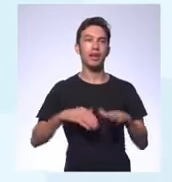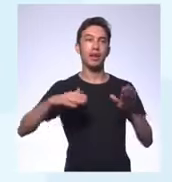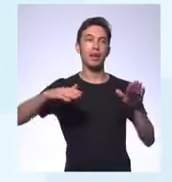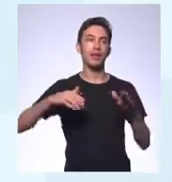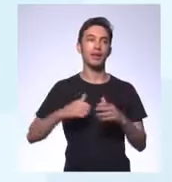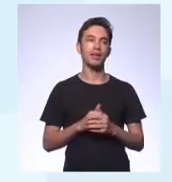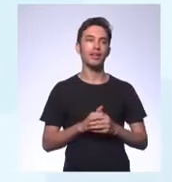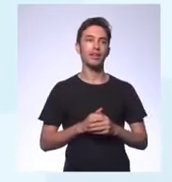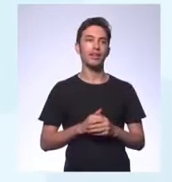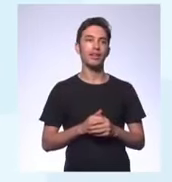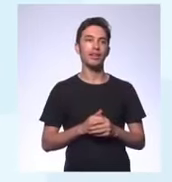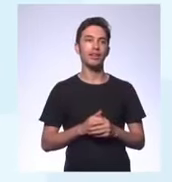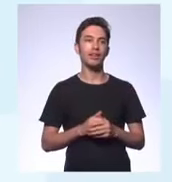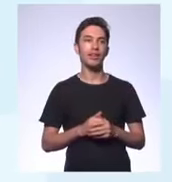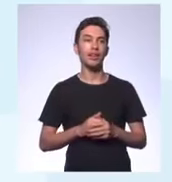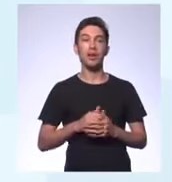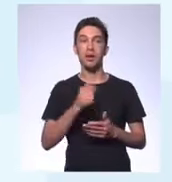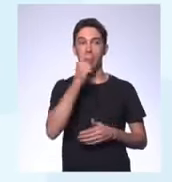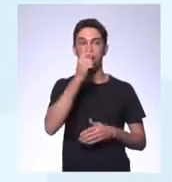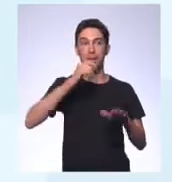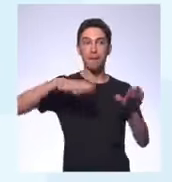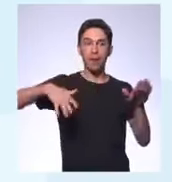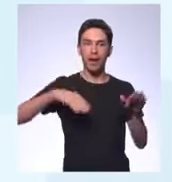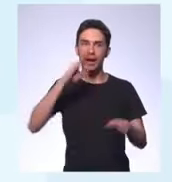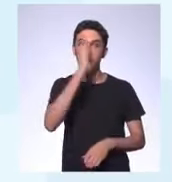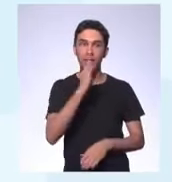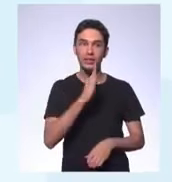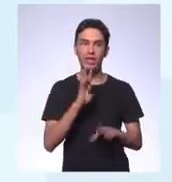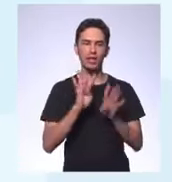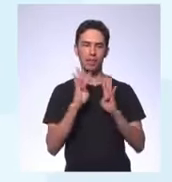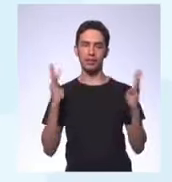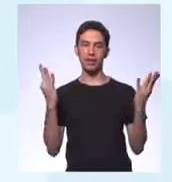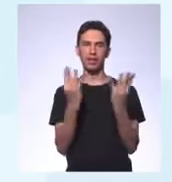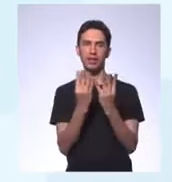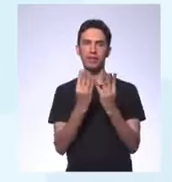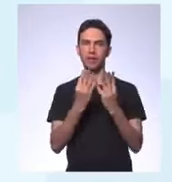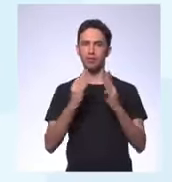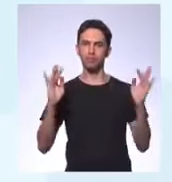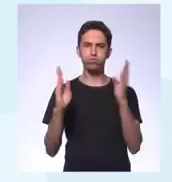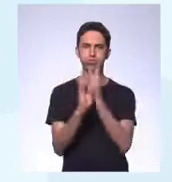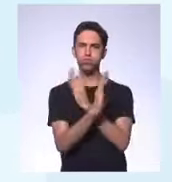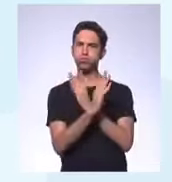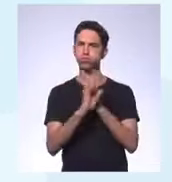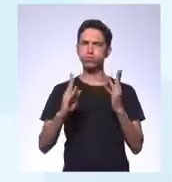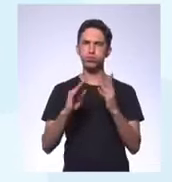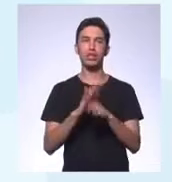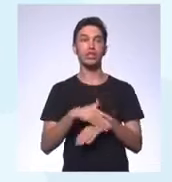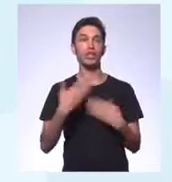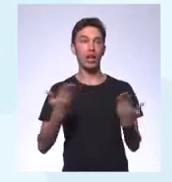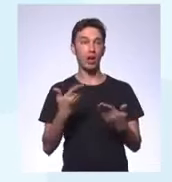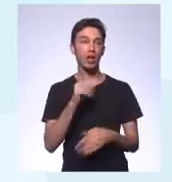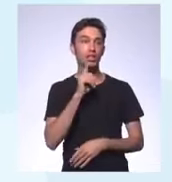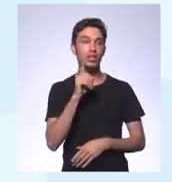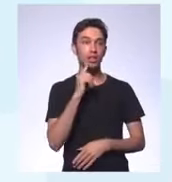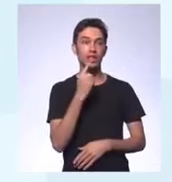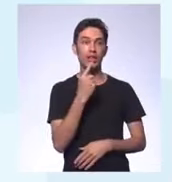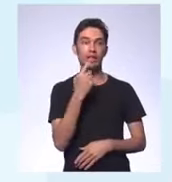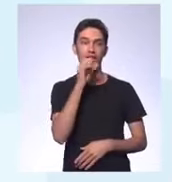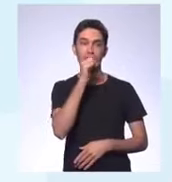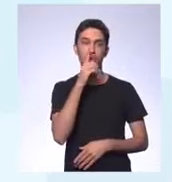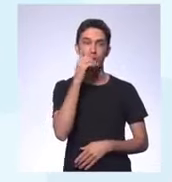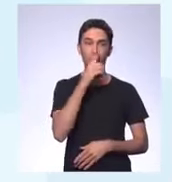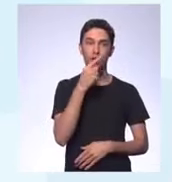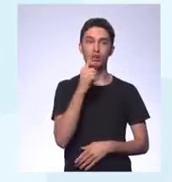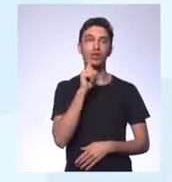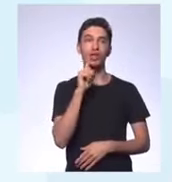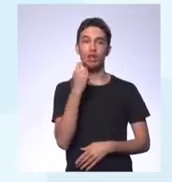sei, acho que eu coloquei ficaram, hein? Ficaram lotadas em plena pandemia. Então, neste último fim de semana, 21, as praias